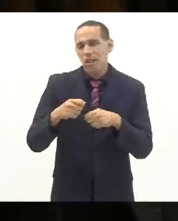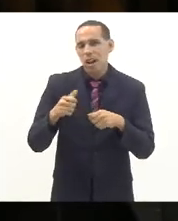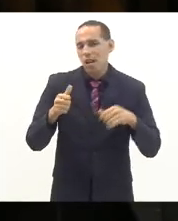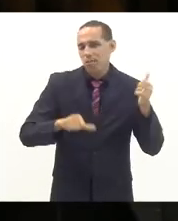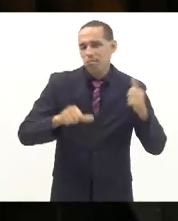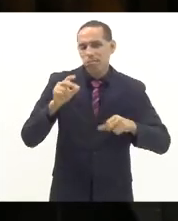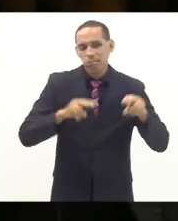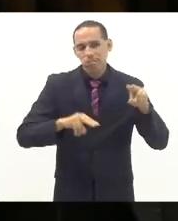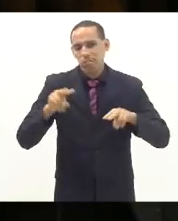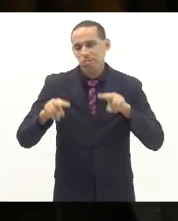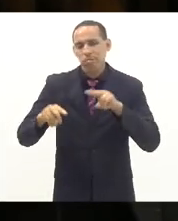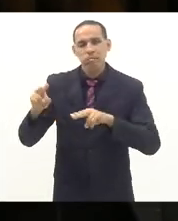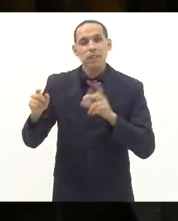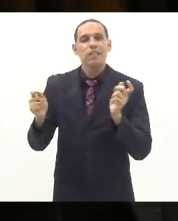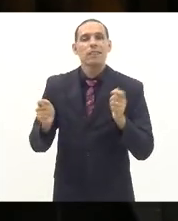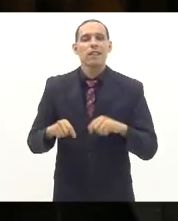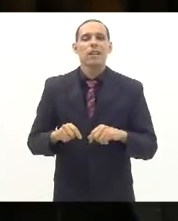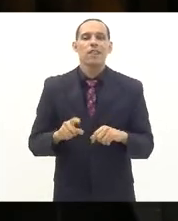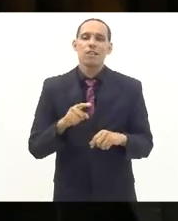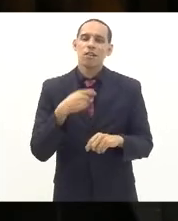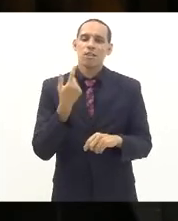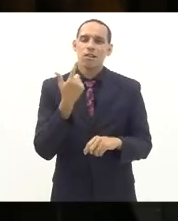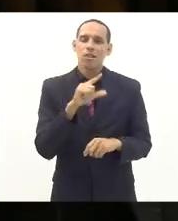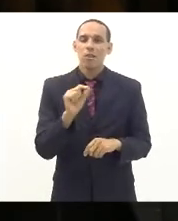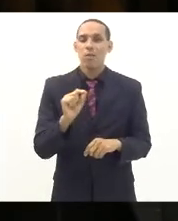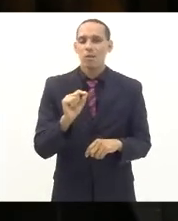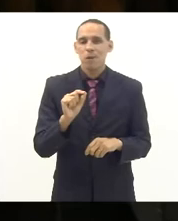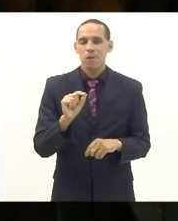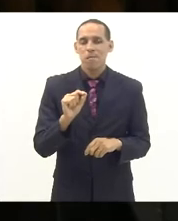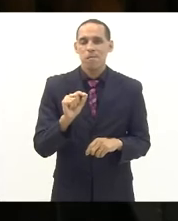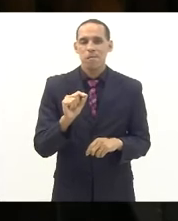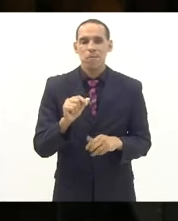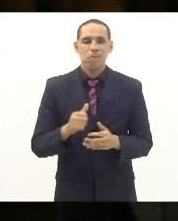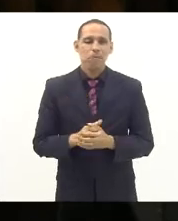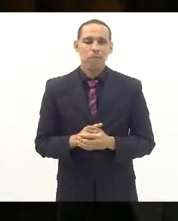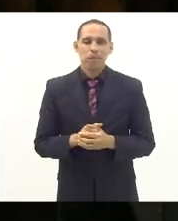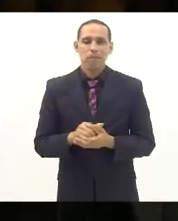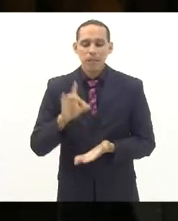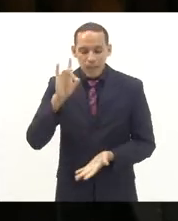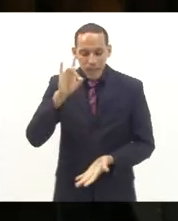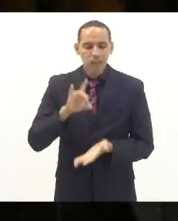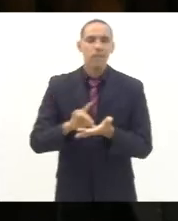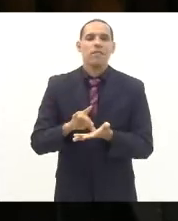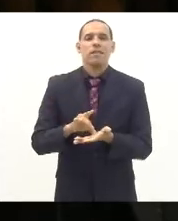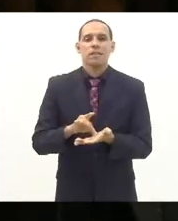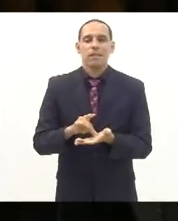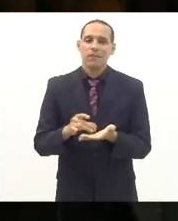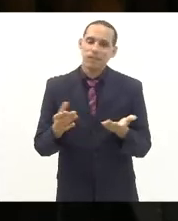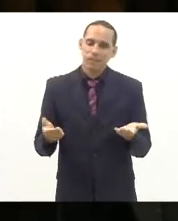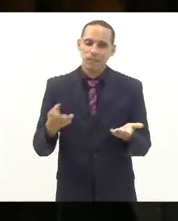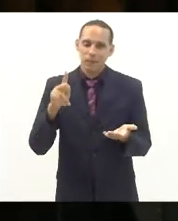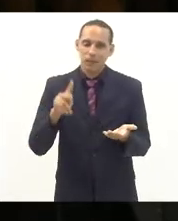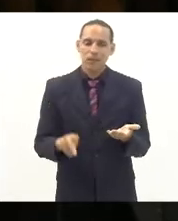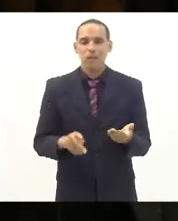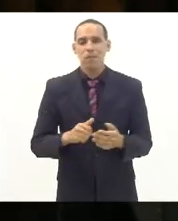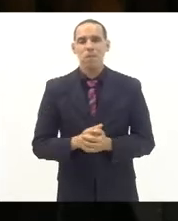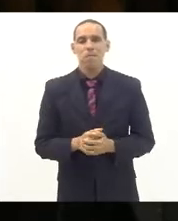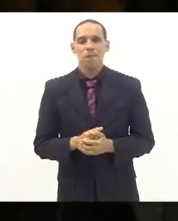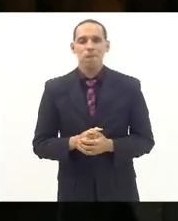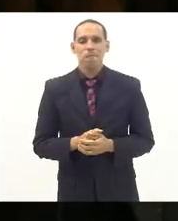avaliadas para a gente está sempre dentro do mundo real então senhora Presidente